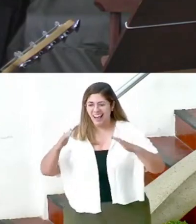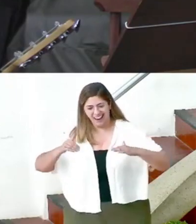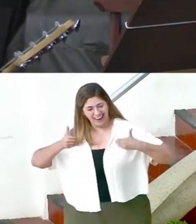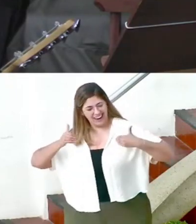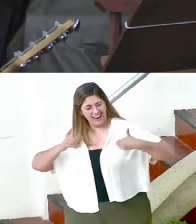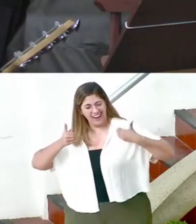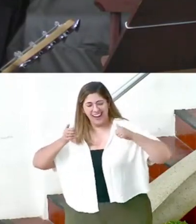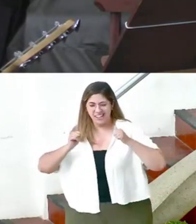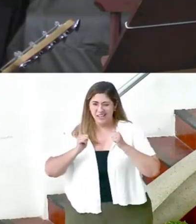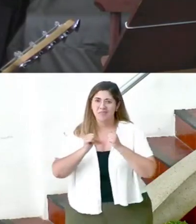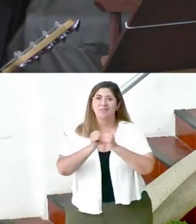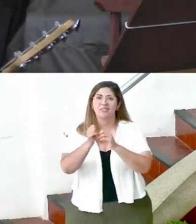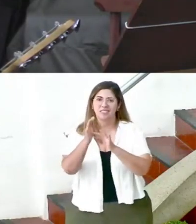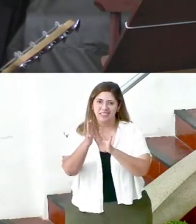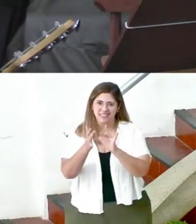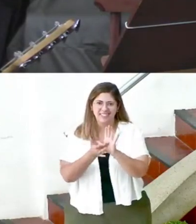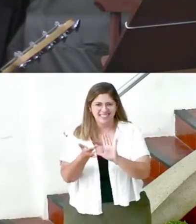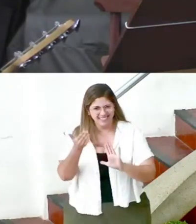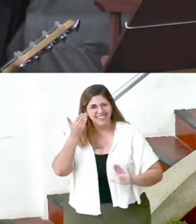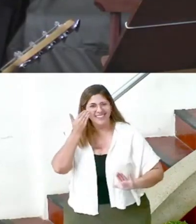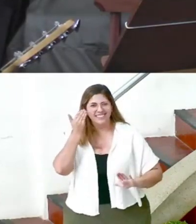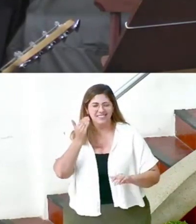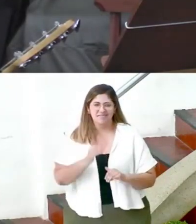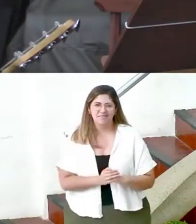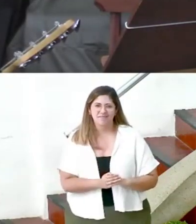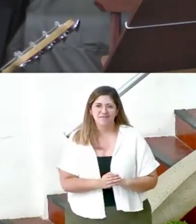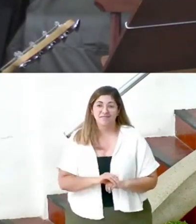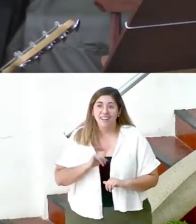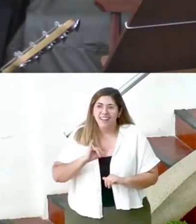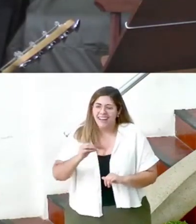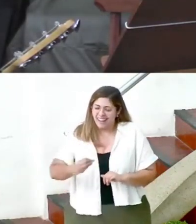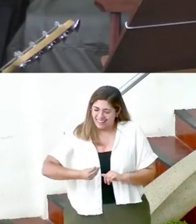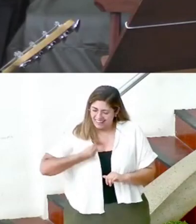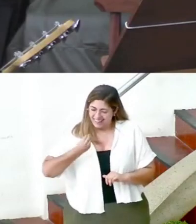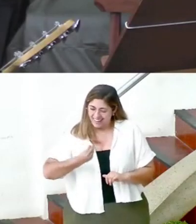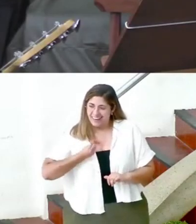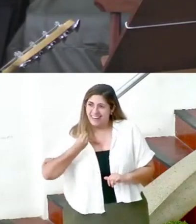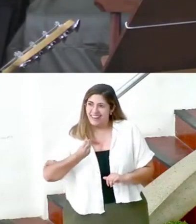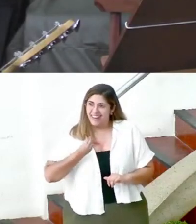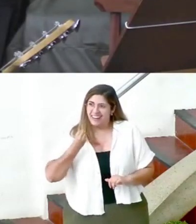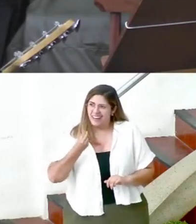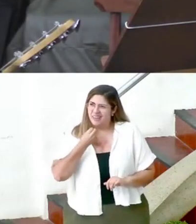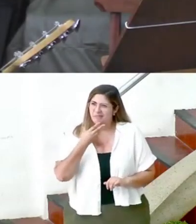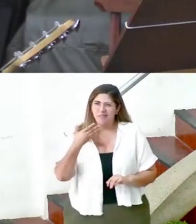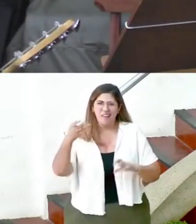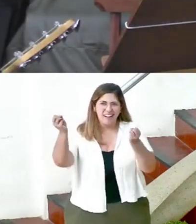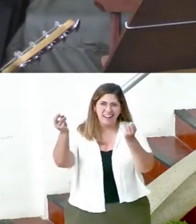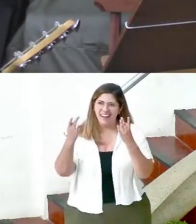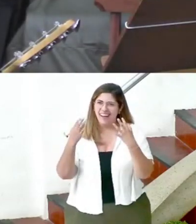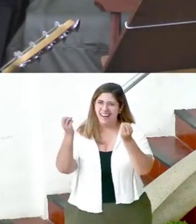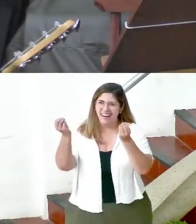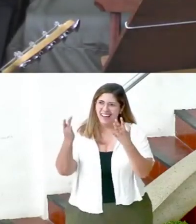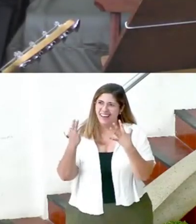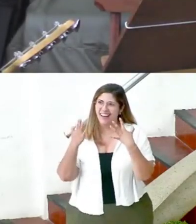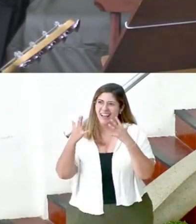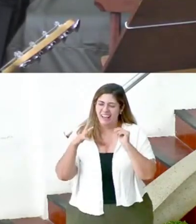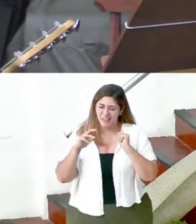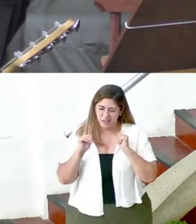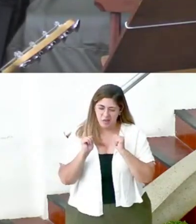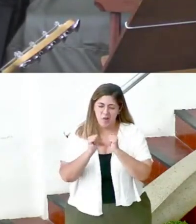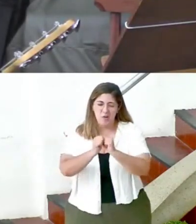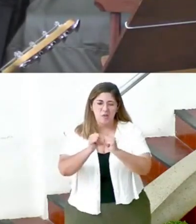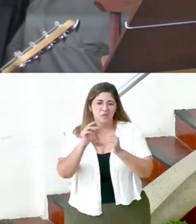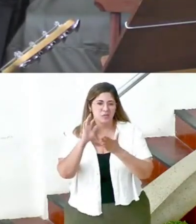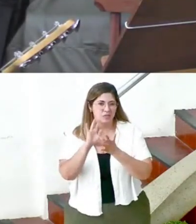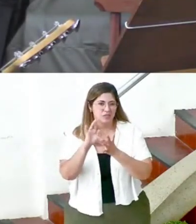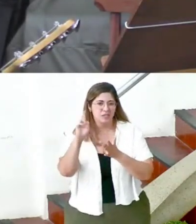no Senhor. Aquele que quiser usufruir dos benefícios da sabedoria,